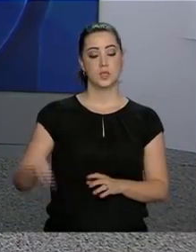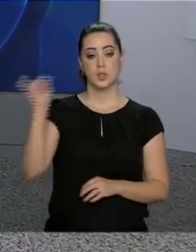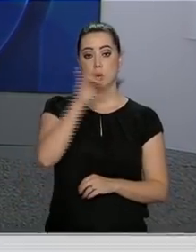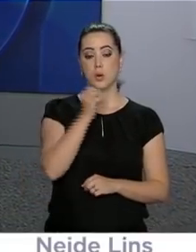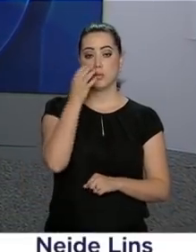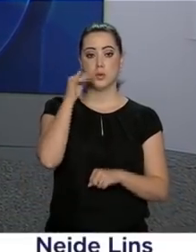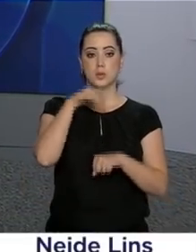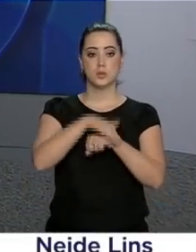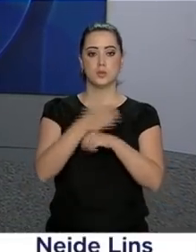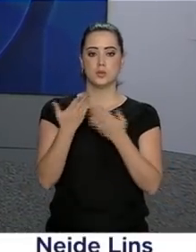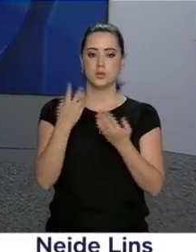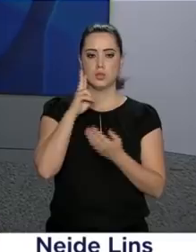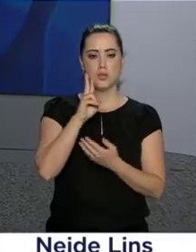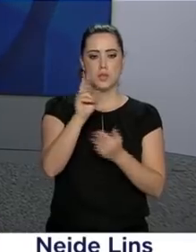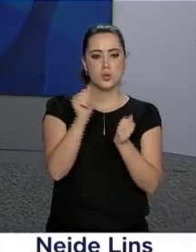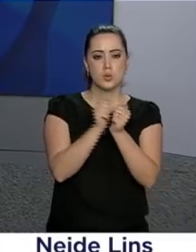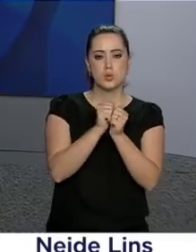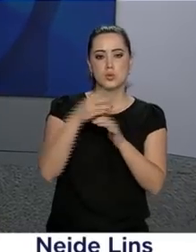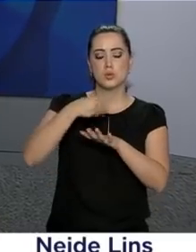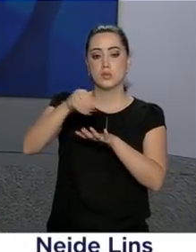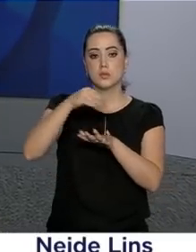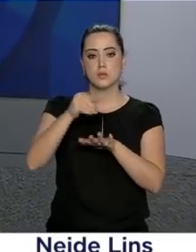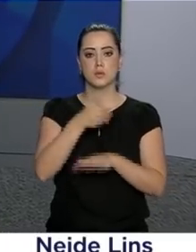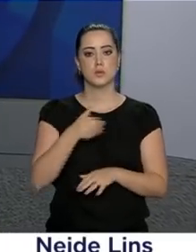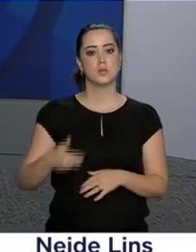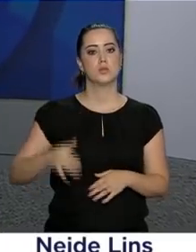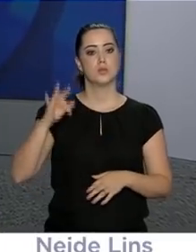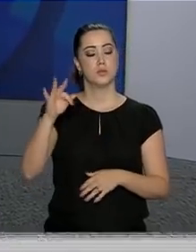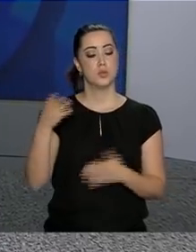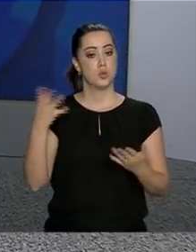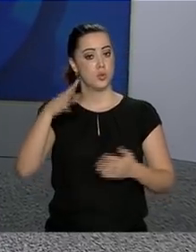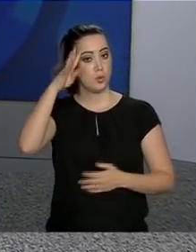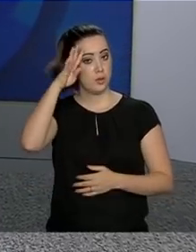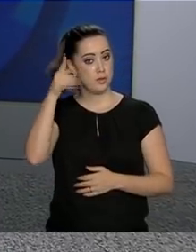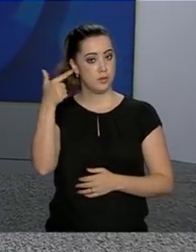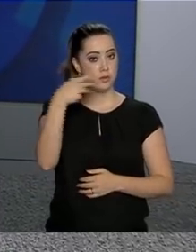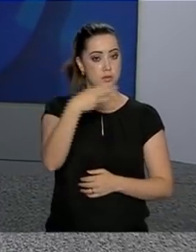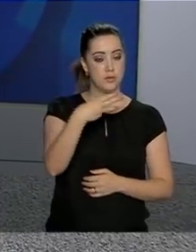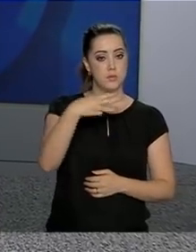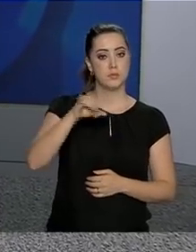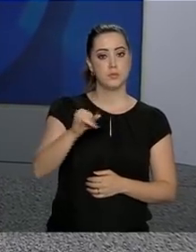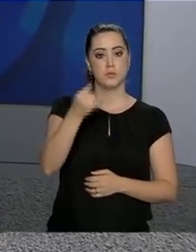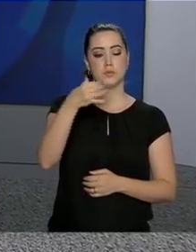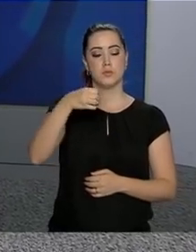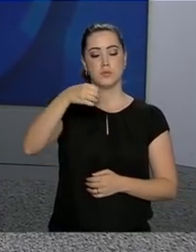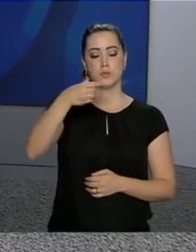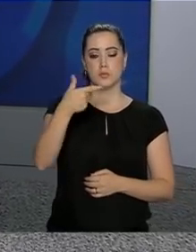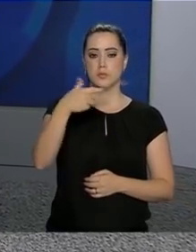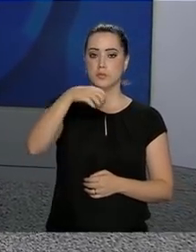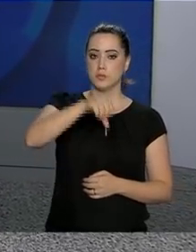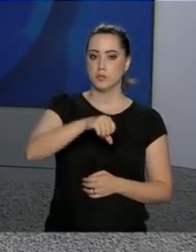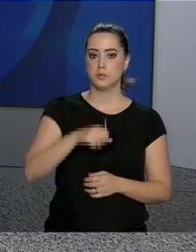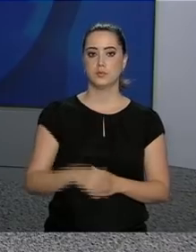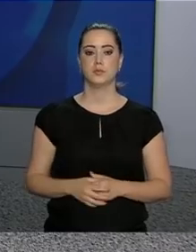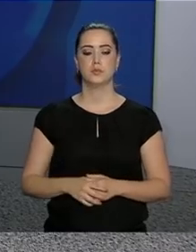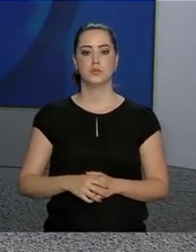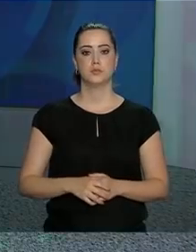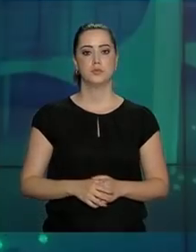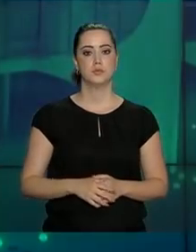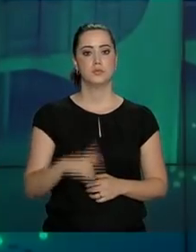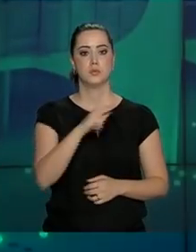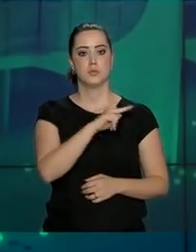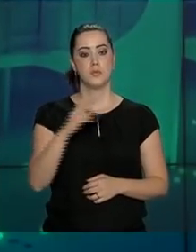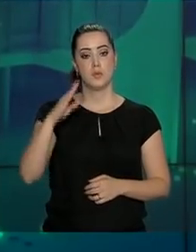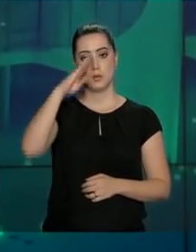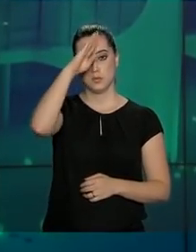Olá, boa noite. Acompanhe com a gente as notícias do governo federal desta quarta-feira, 23 de janeiro de 2019.